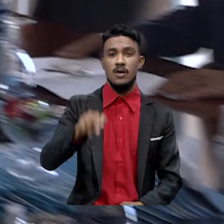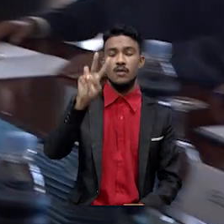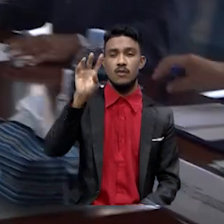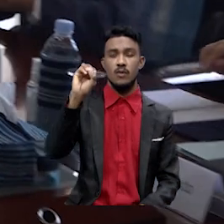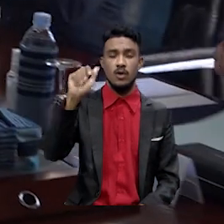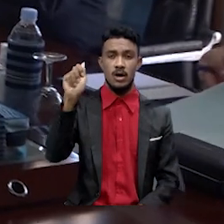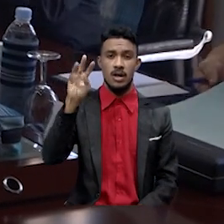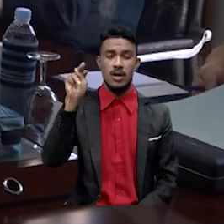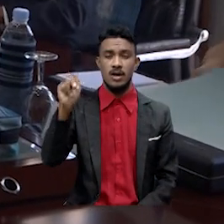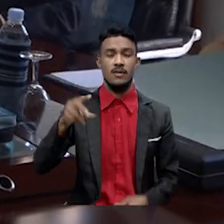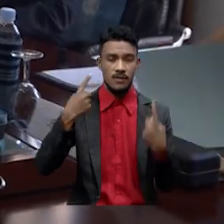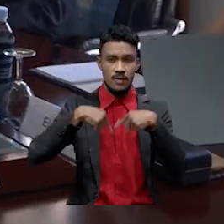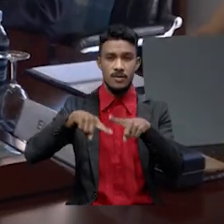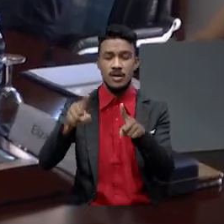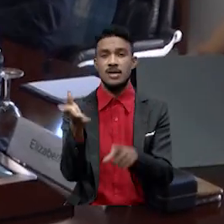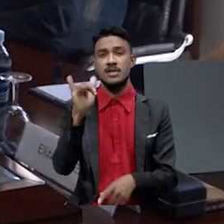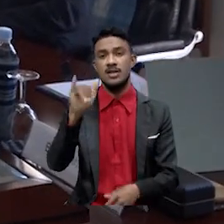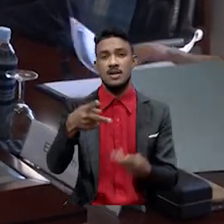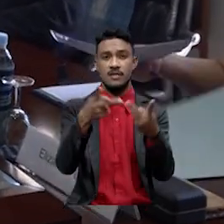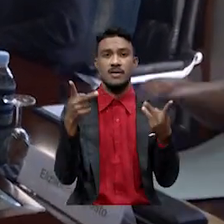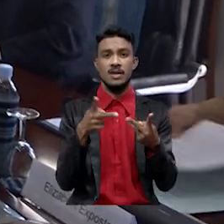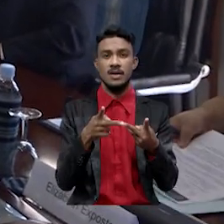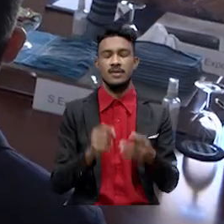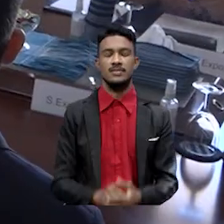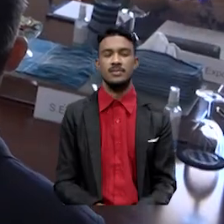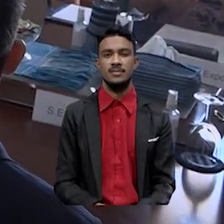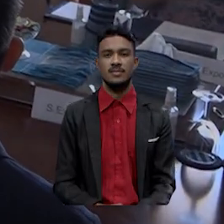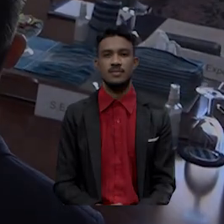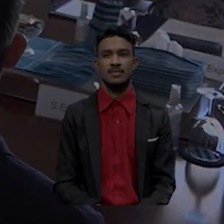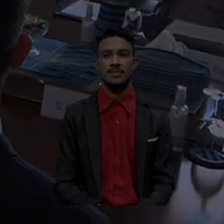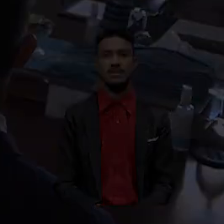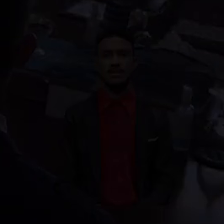a delegação, fila faliba Sirani Fatin. Jimmy Fernandes, Juvenal da Costa, GMN.